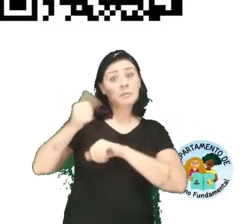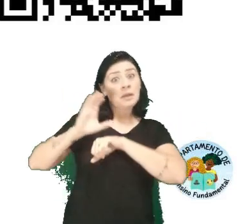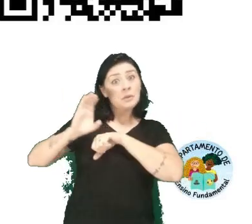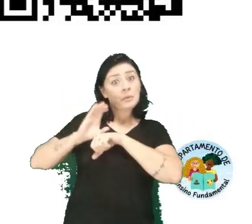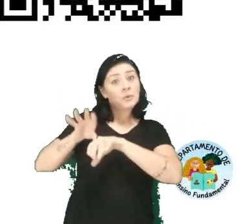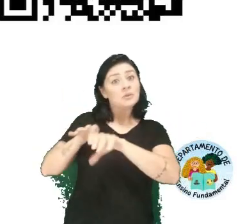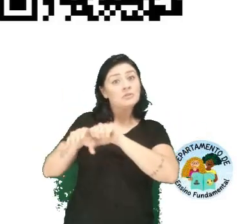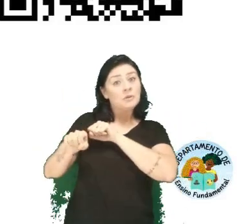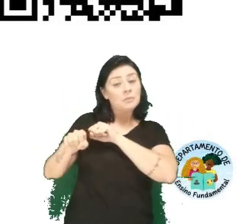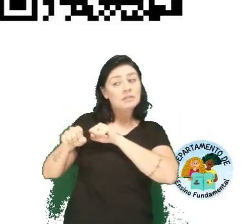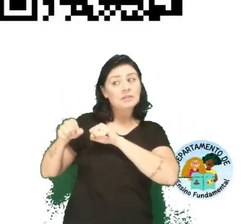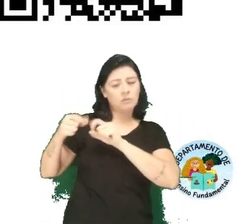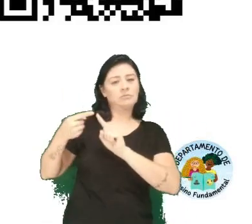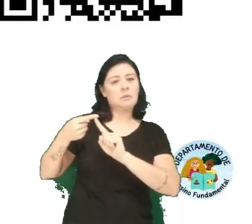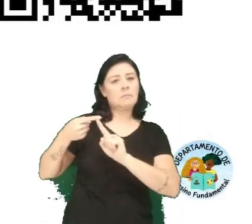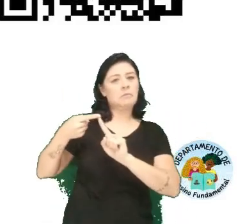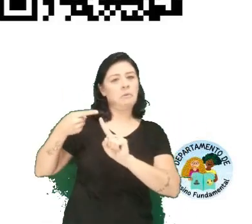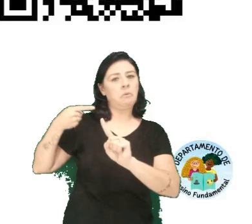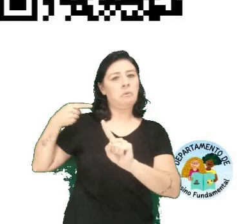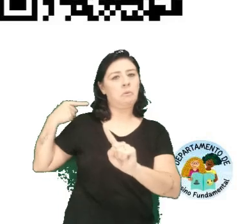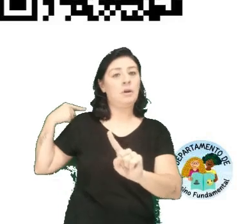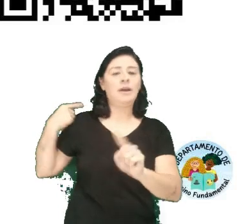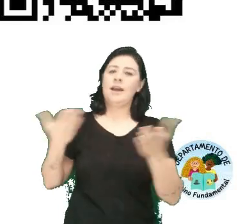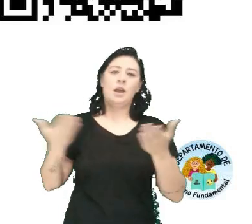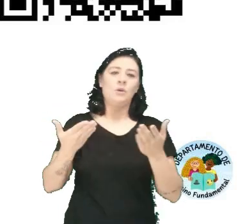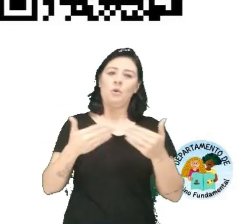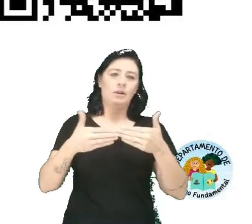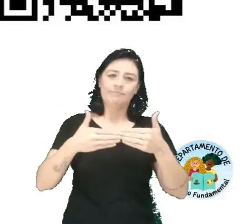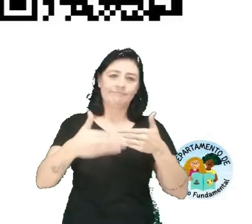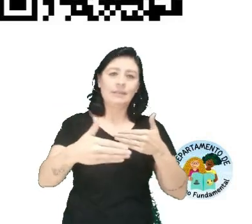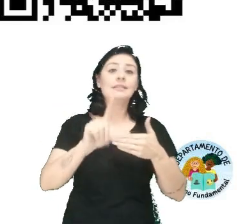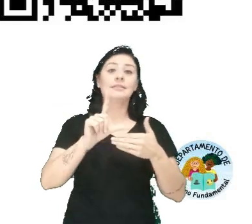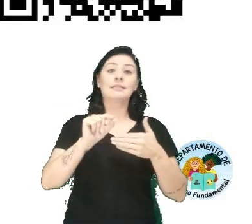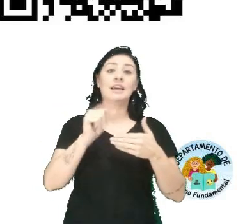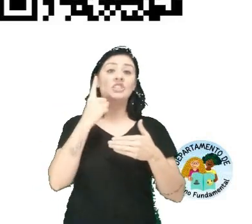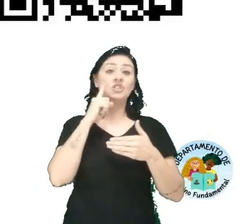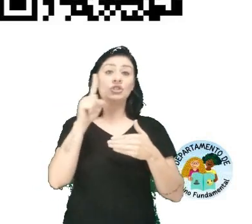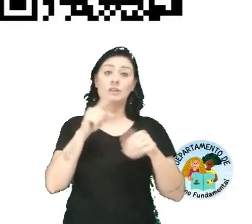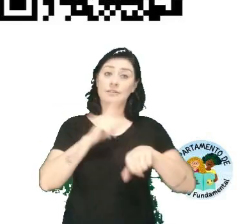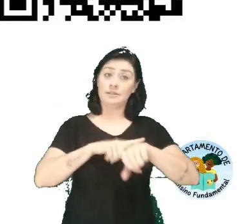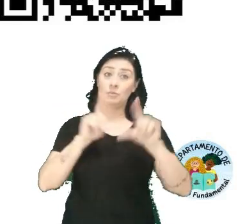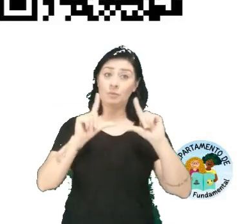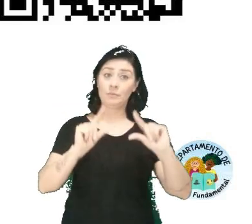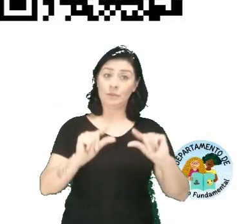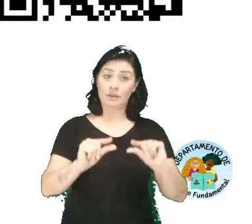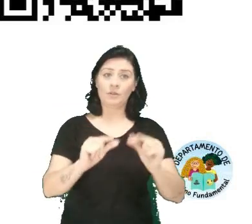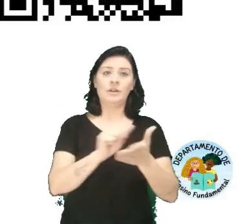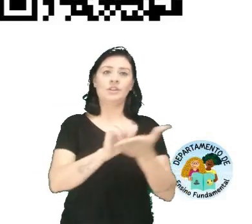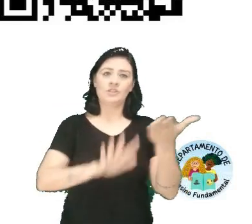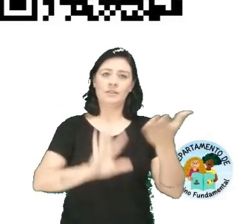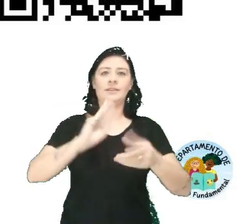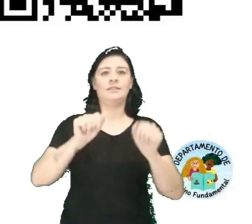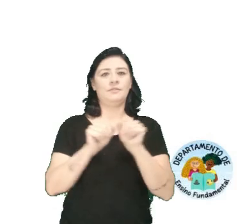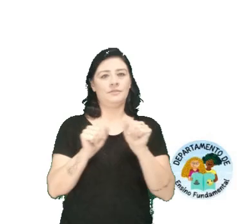estavam acessando, então ainda está aberta. Mas a partir dessa formação, vocês terão 10 dias para realizar essas atividades.